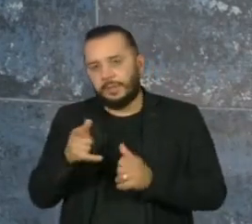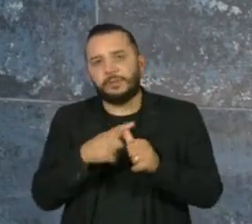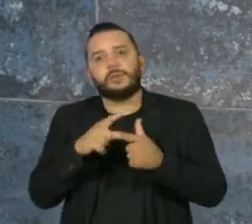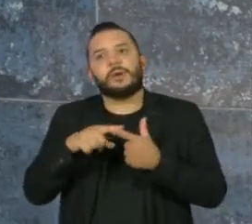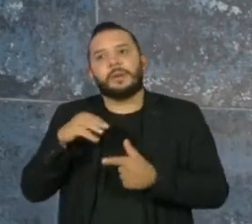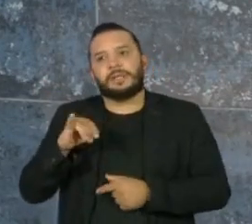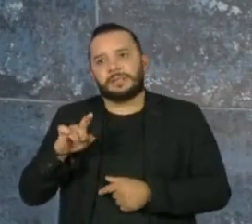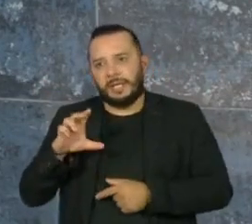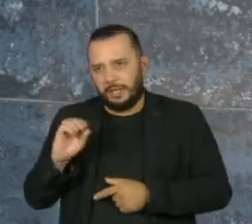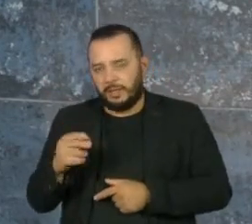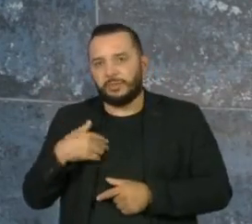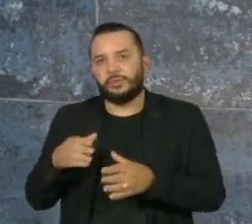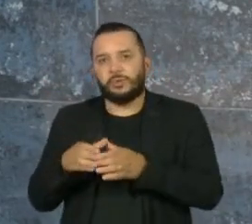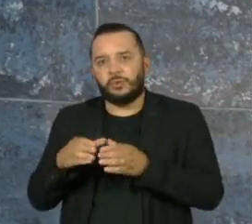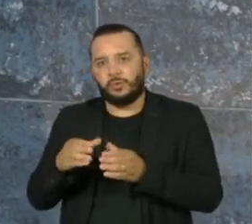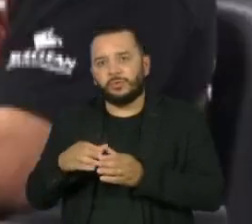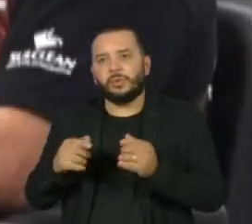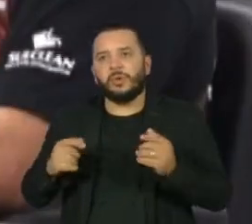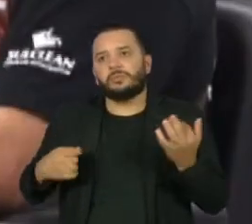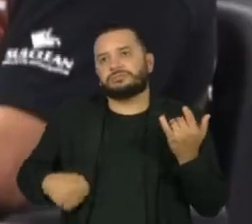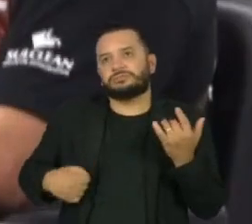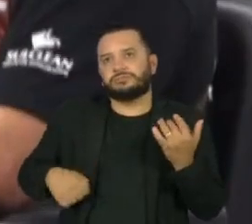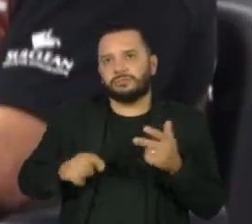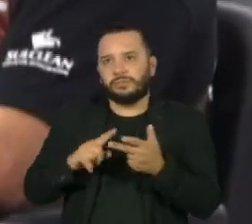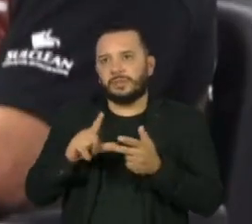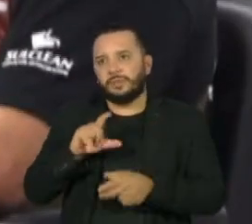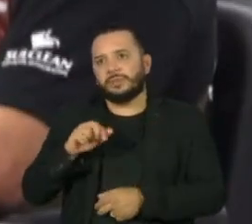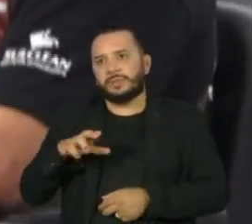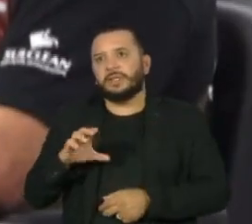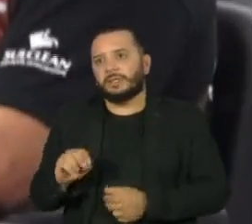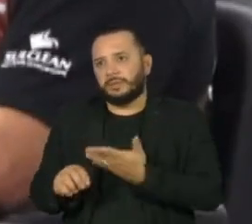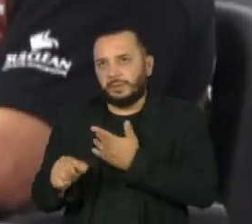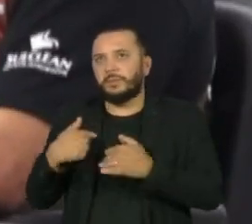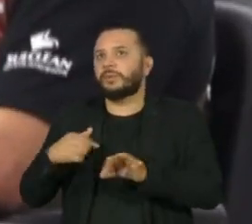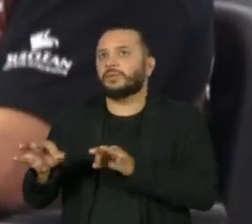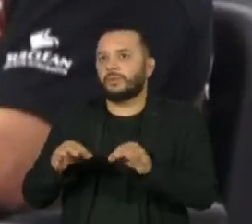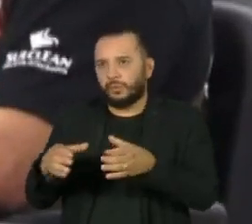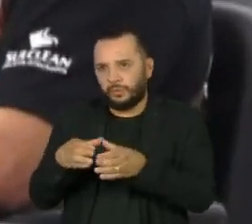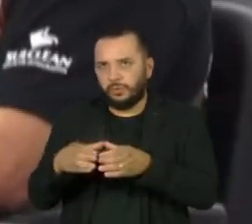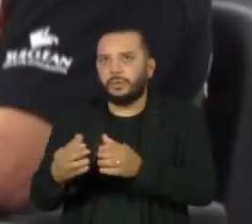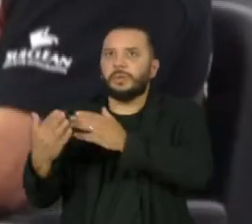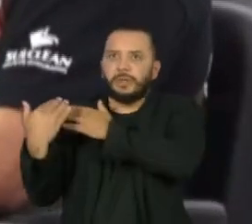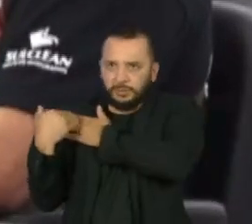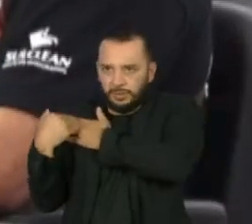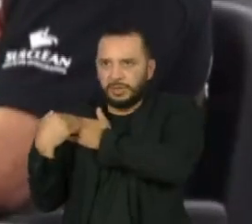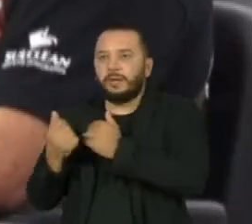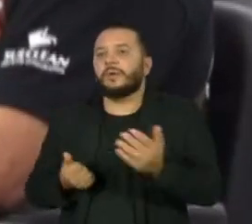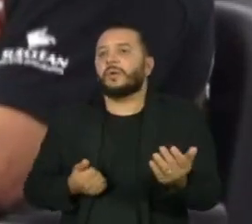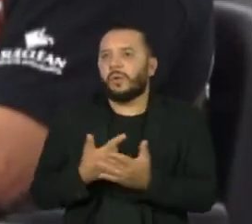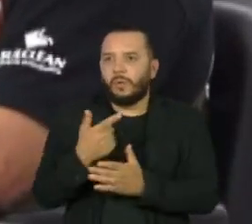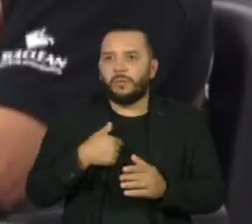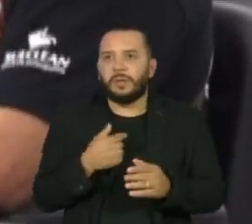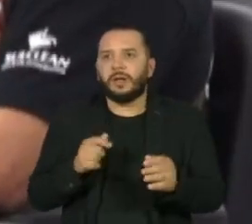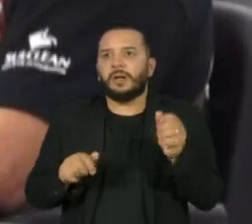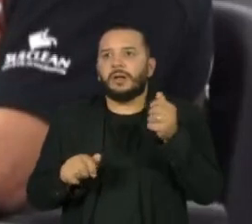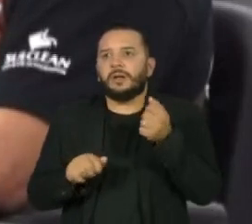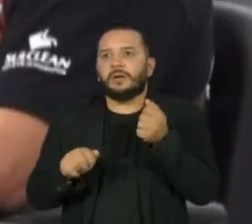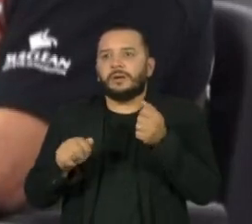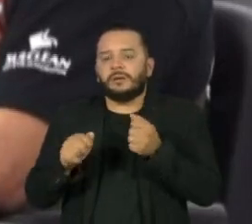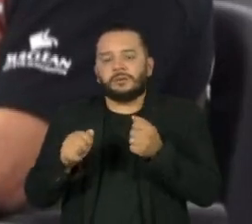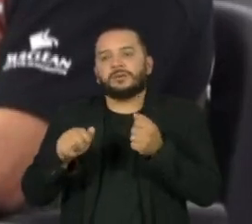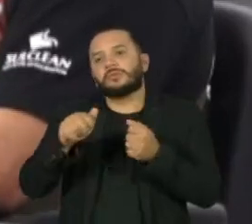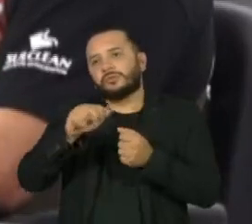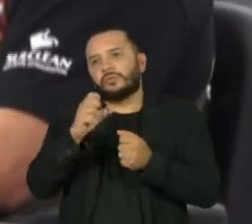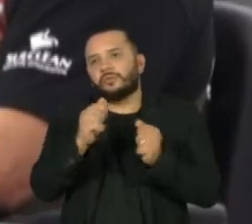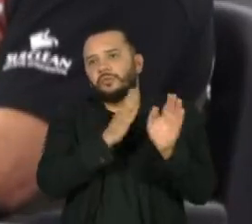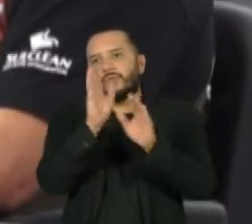Jesus, vocalista da banda Gurizada Fandangueira, e Luciano Bonilha, produtor do grupo e responsável pela compra do sinalizador que teria causado